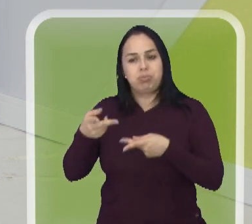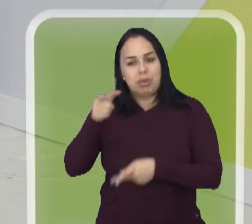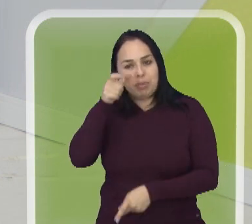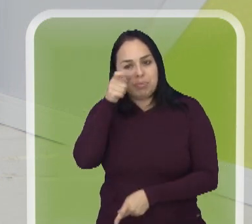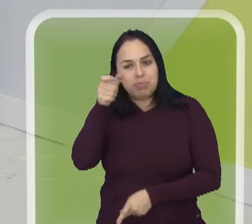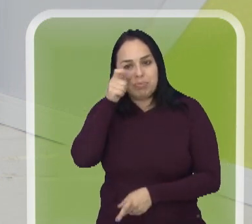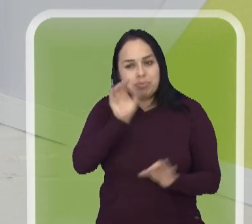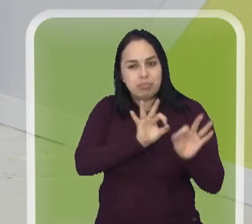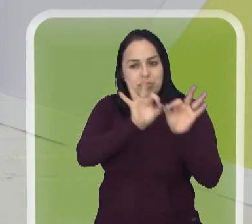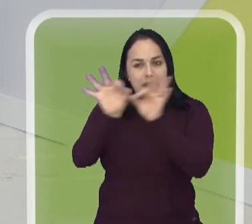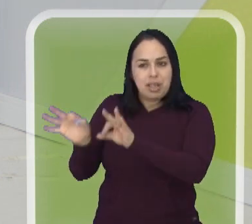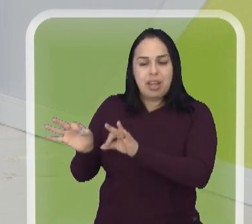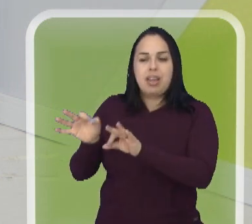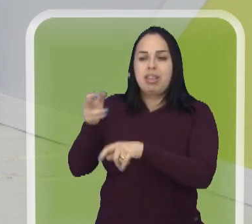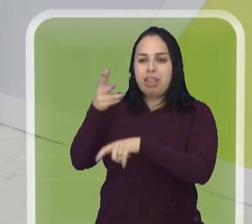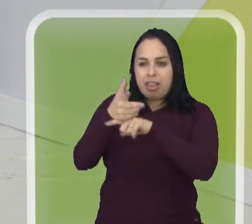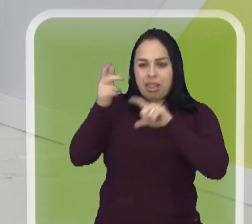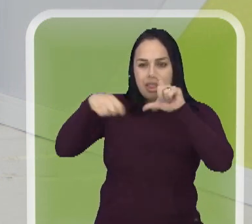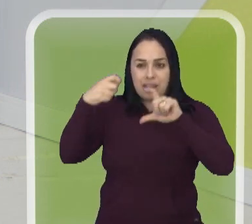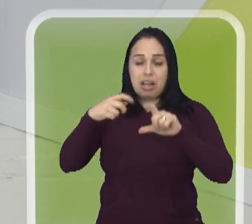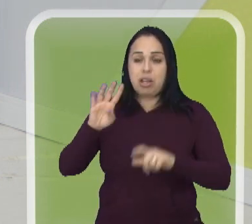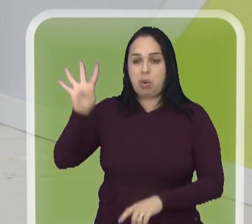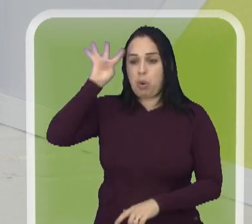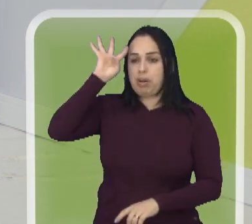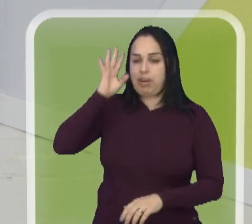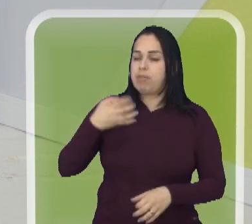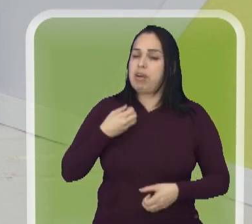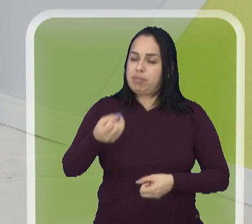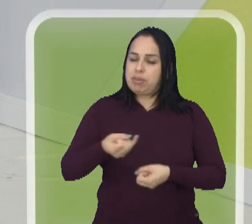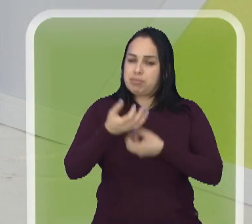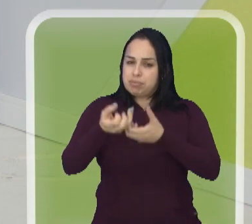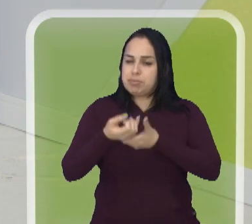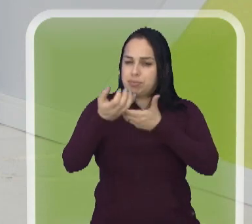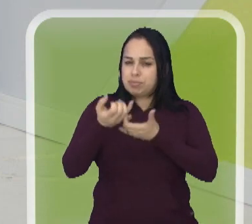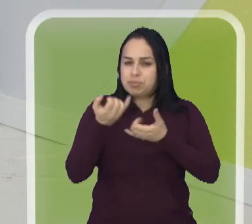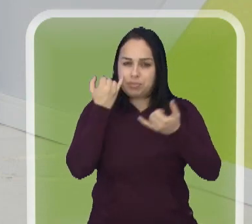quarta-feira a gente mostra para você como é que foi a movimentação das meninas contra o América, tá certo?